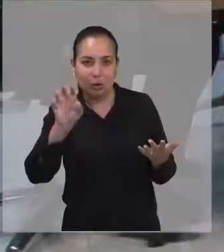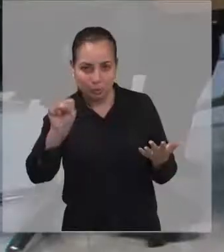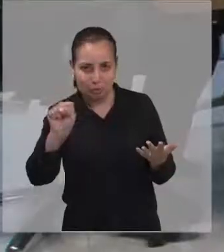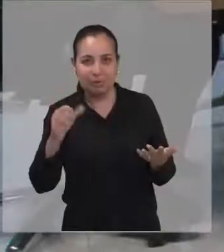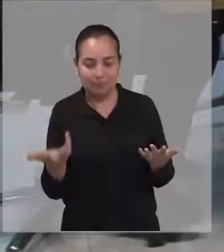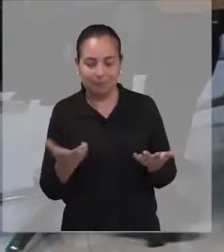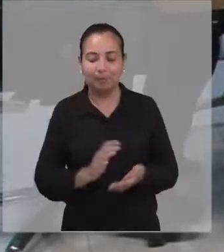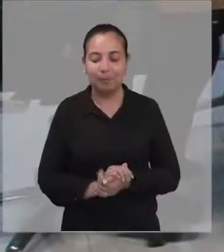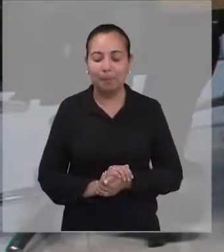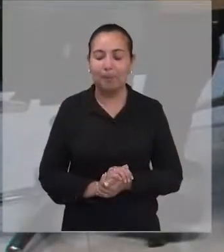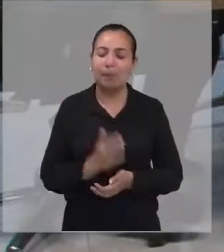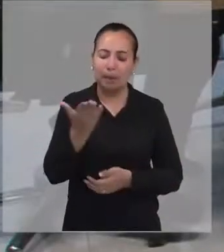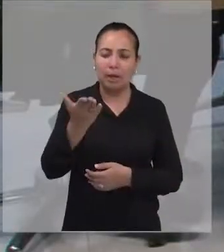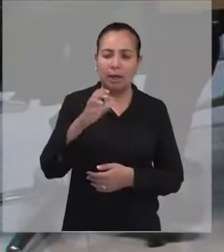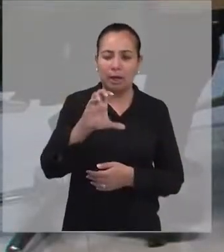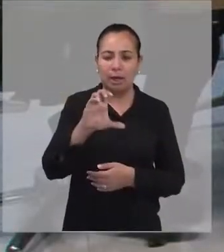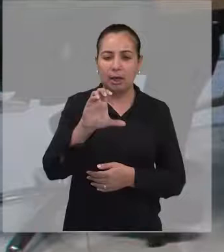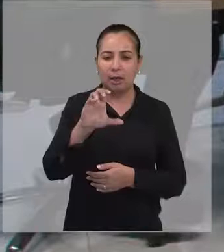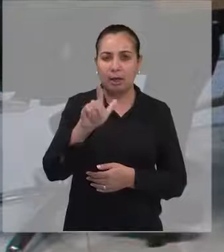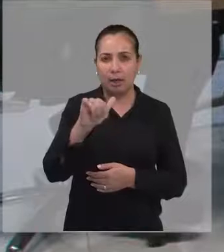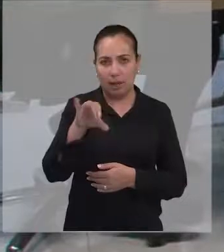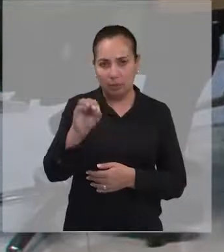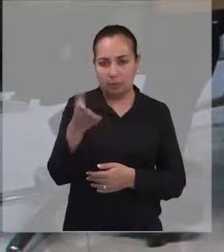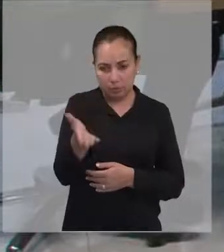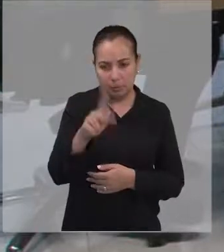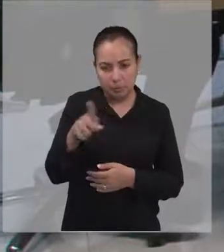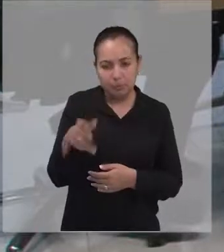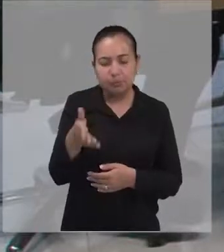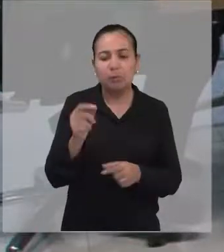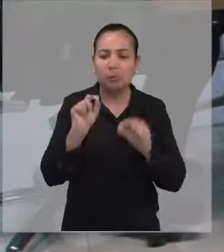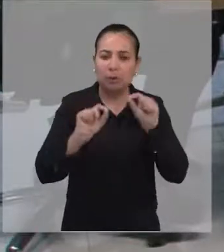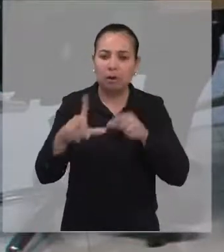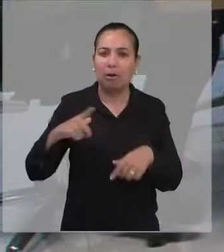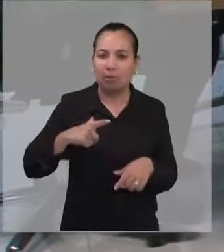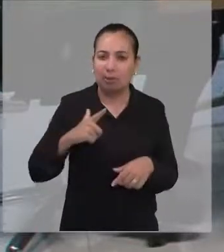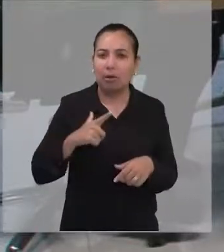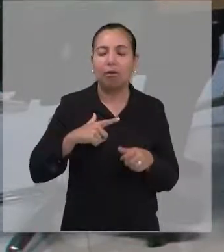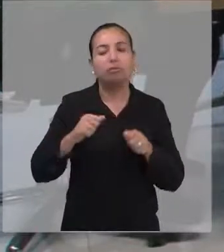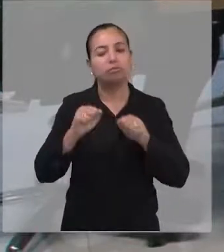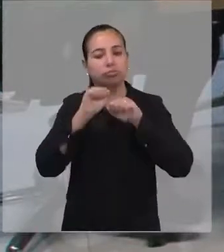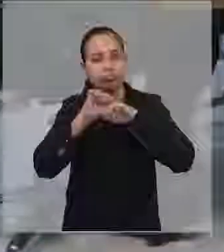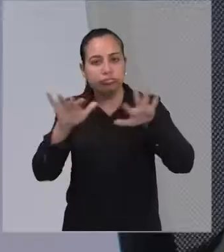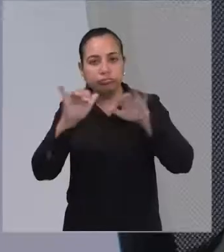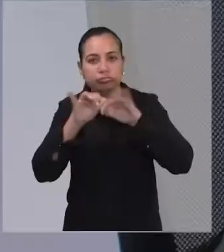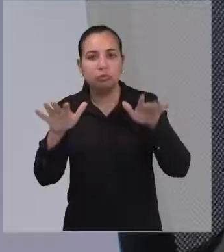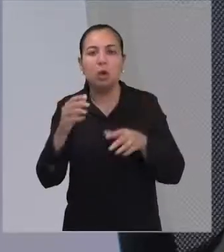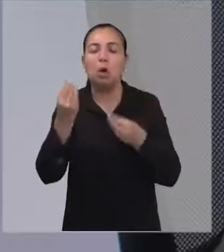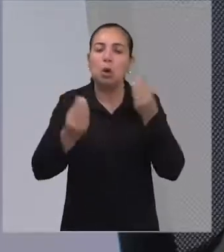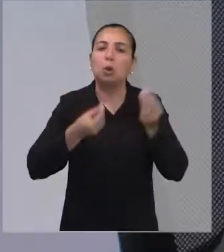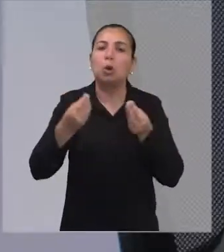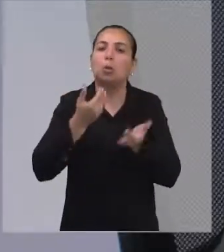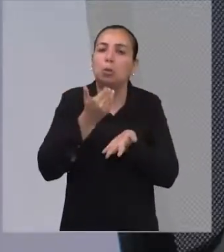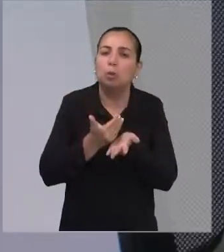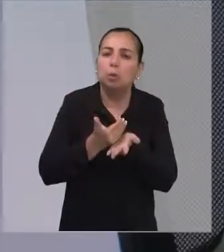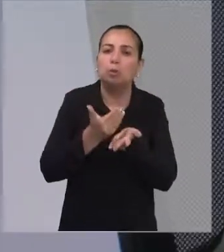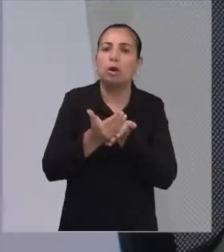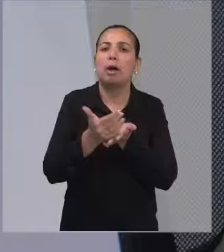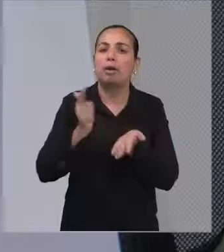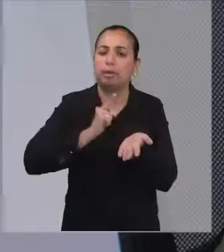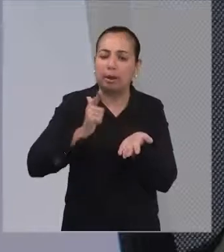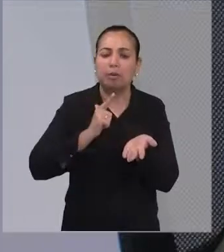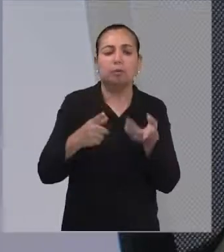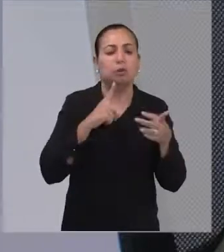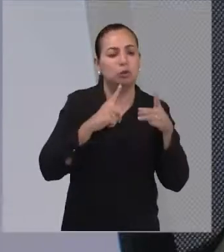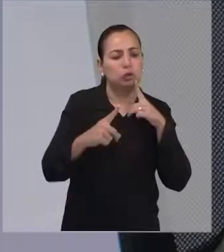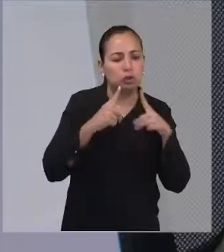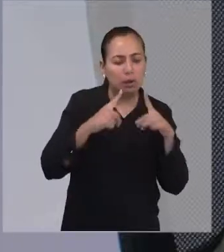Professor Clésio, na sua percepção, até que ponto esses diálogos, quer dizer, partamos do princípio de que houve